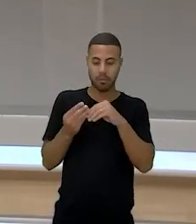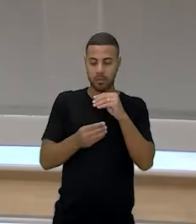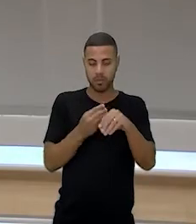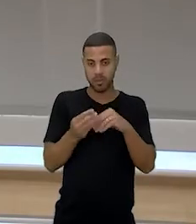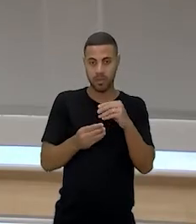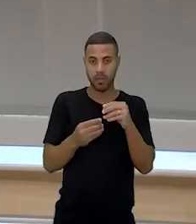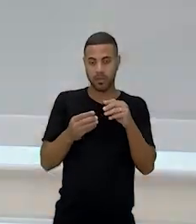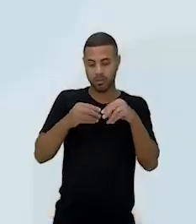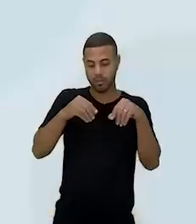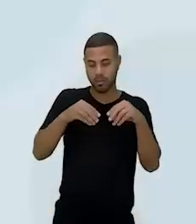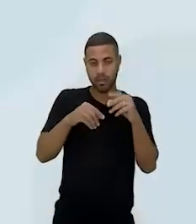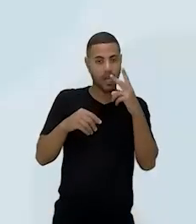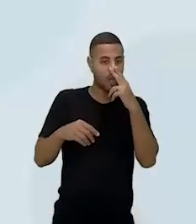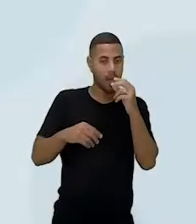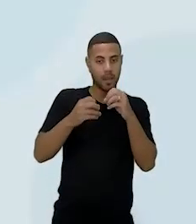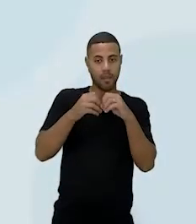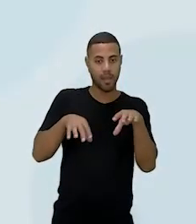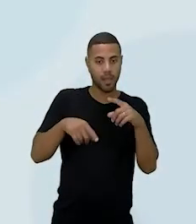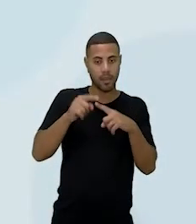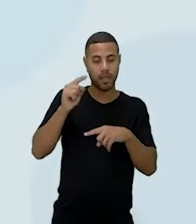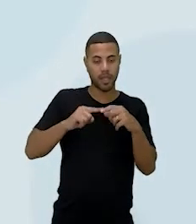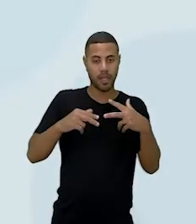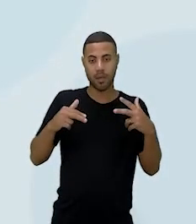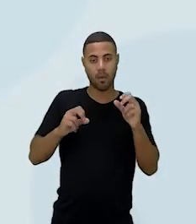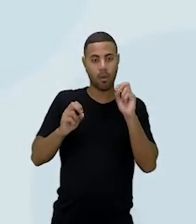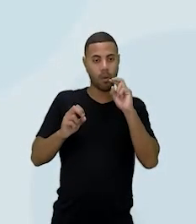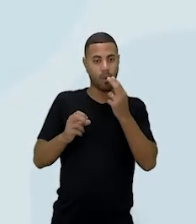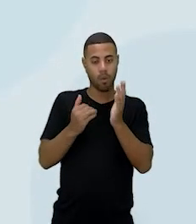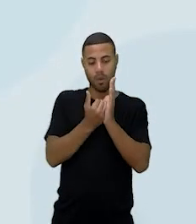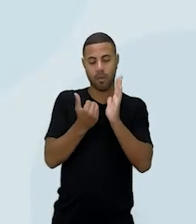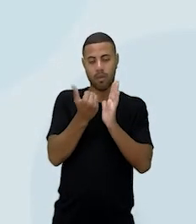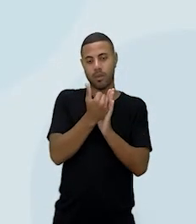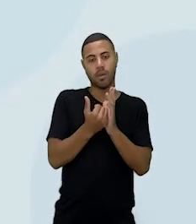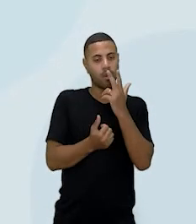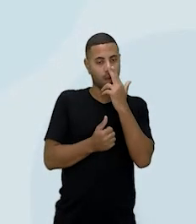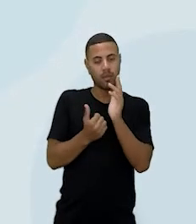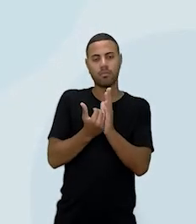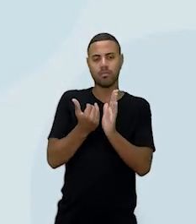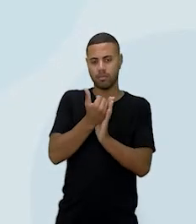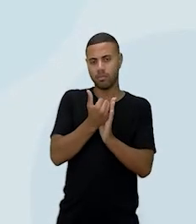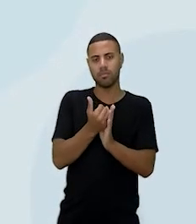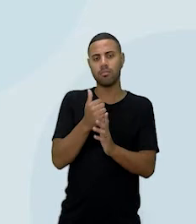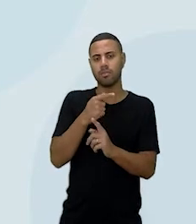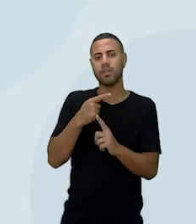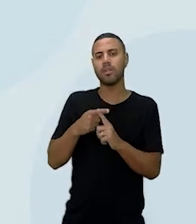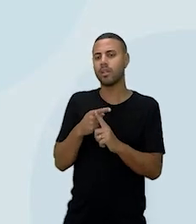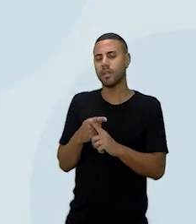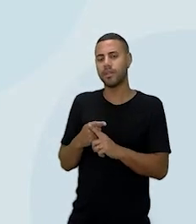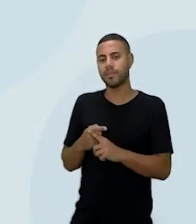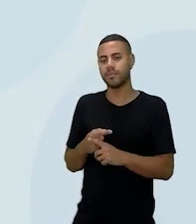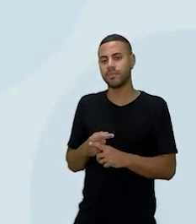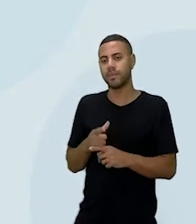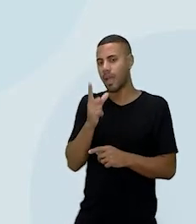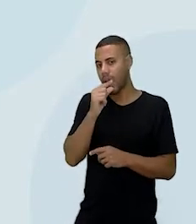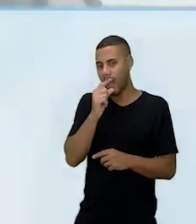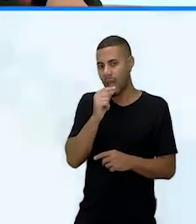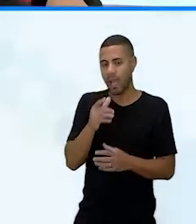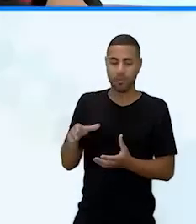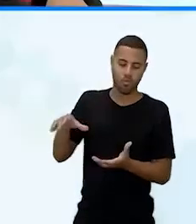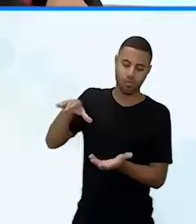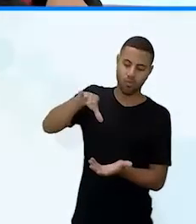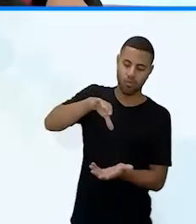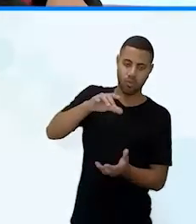temos ganho ou perda de material? Nós estamos ganho de material. Ganho. Por quê, professor? Está acrescentando aí água,